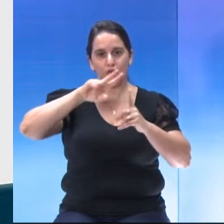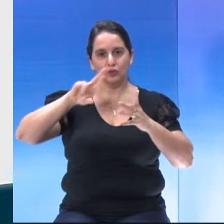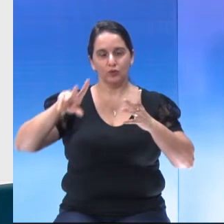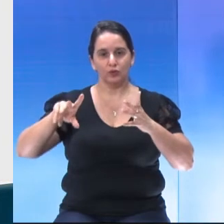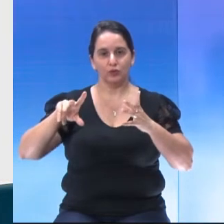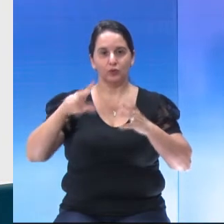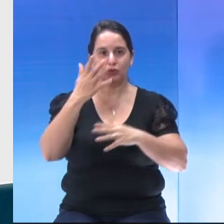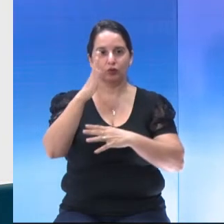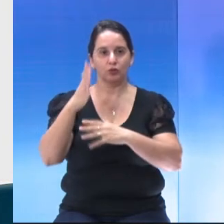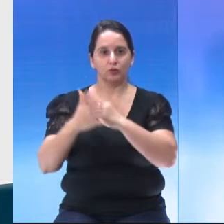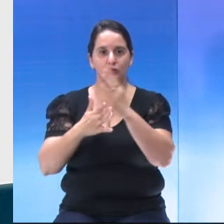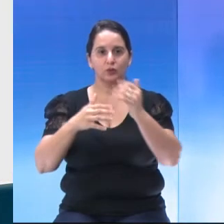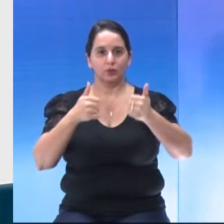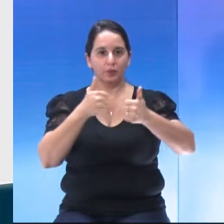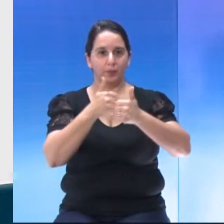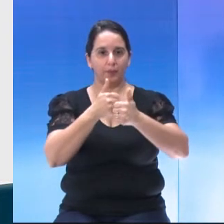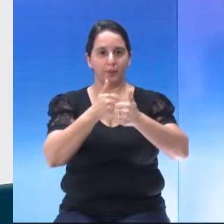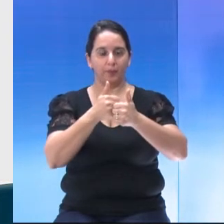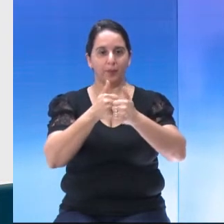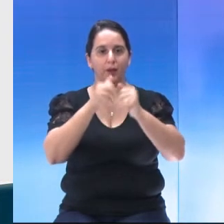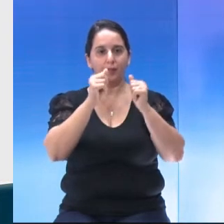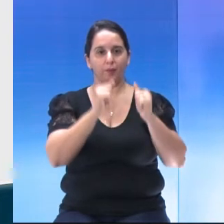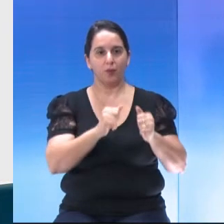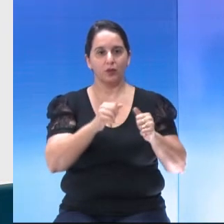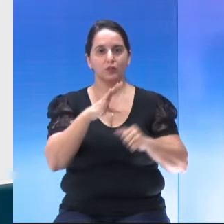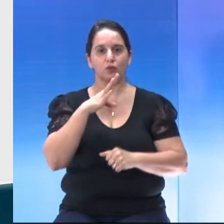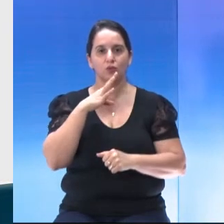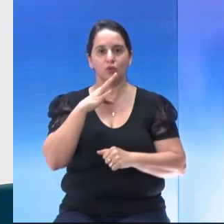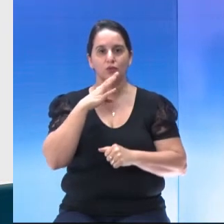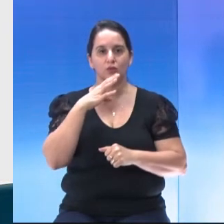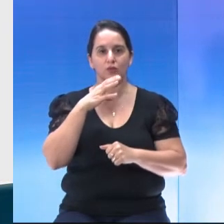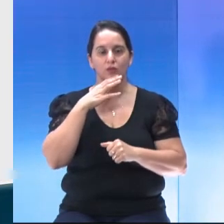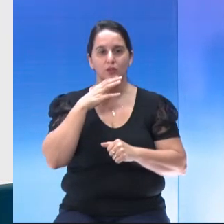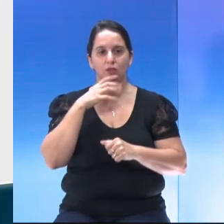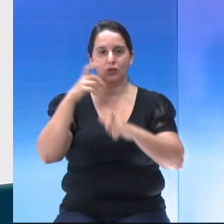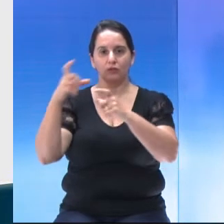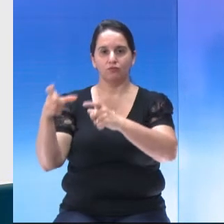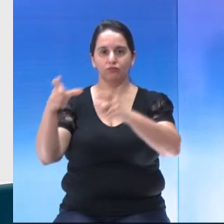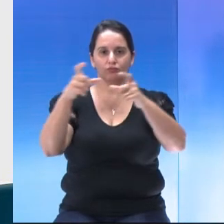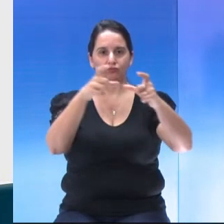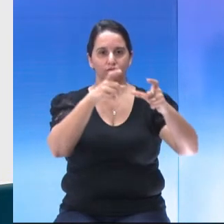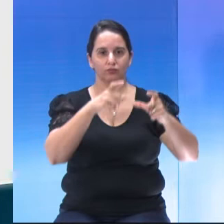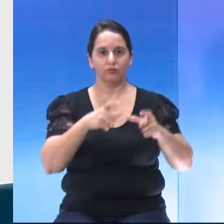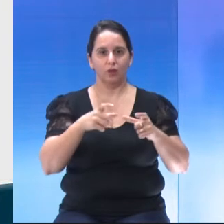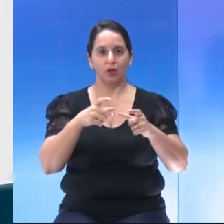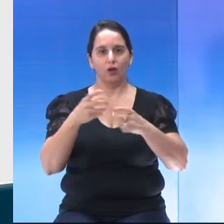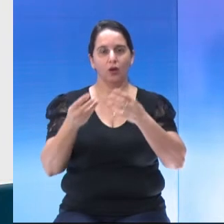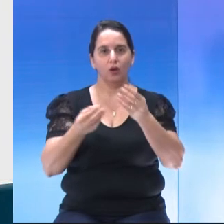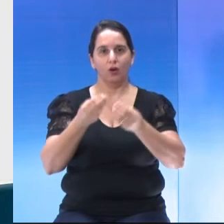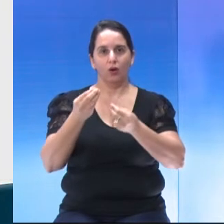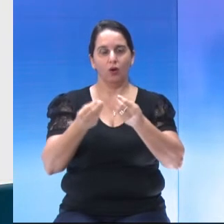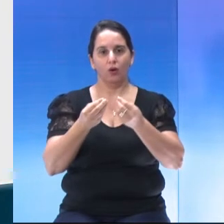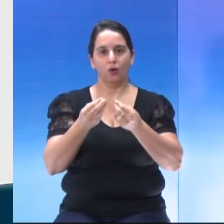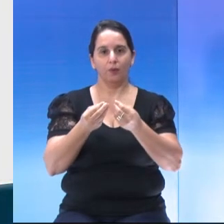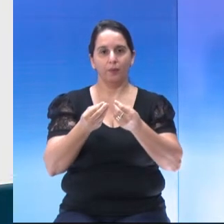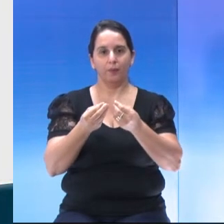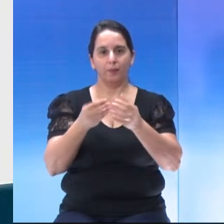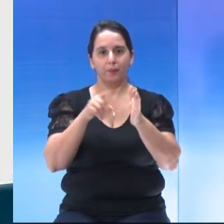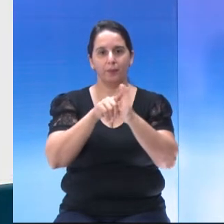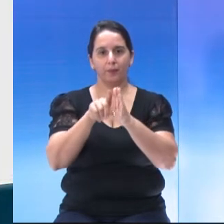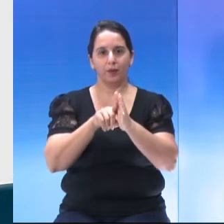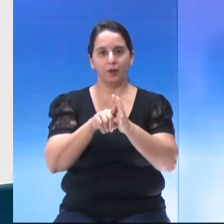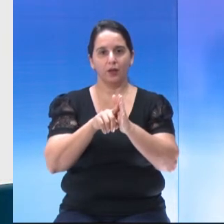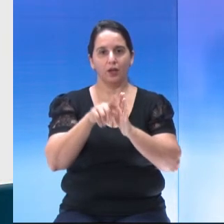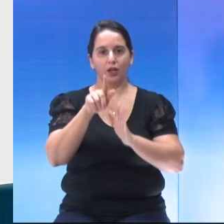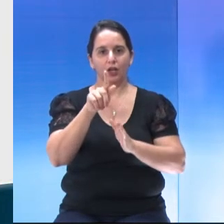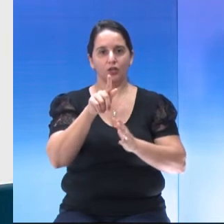são próximos e que podem ser identificados em nível regional, com condições de geologia e